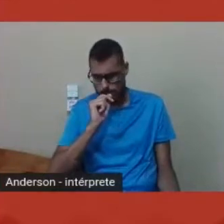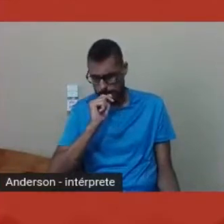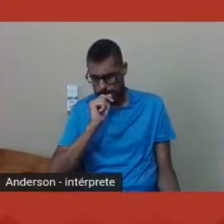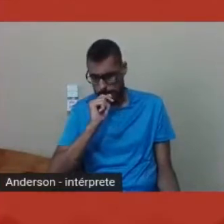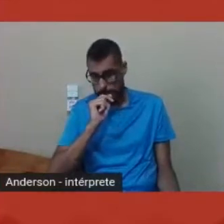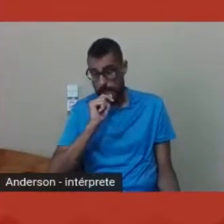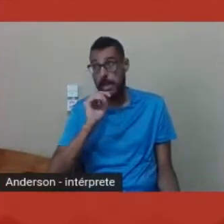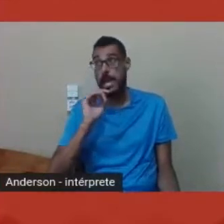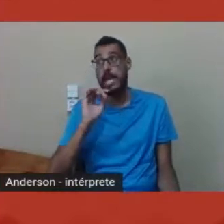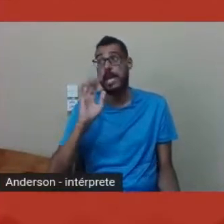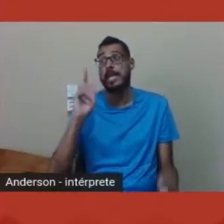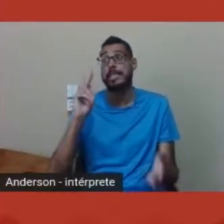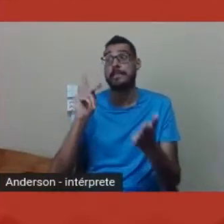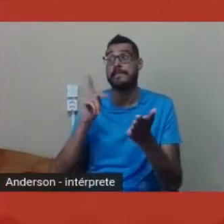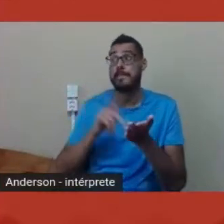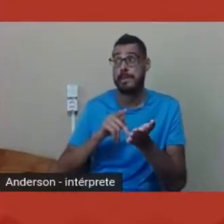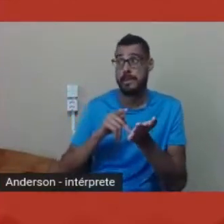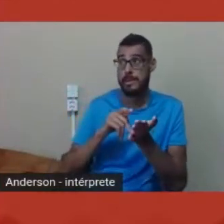Na verdade...